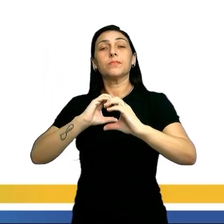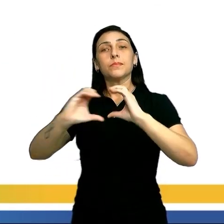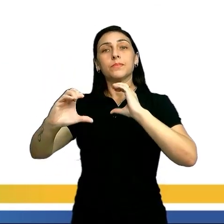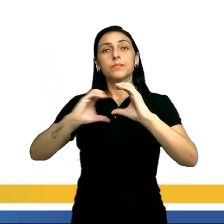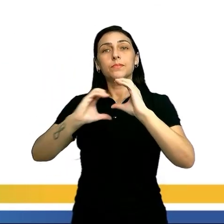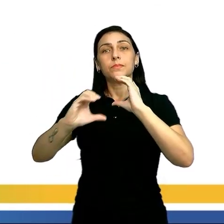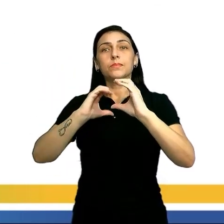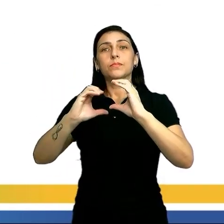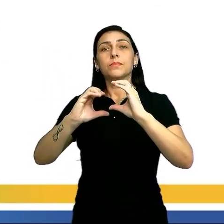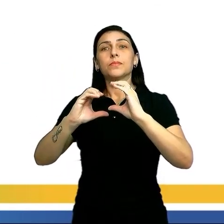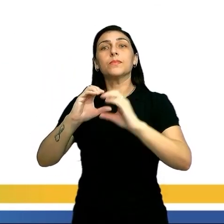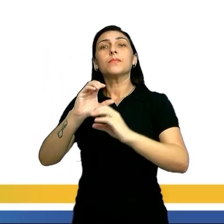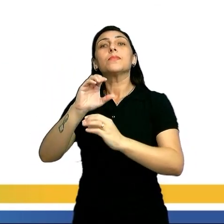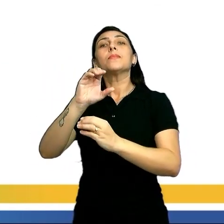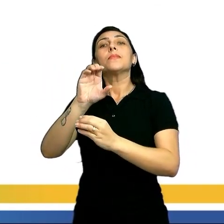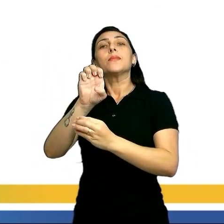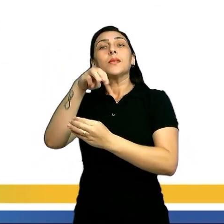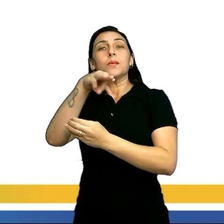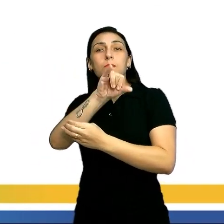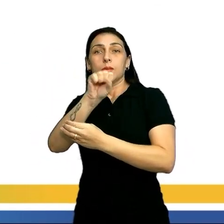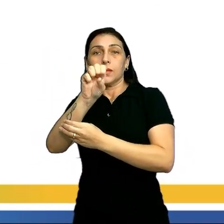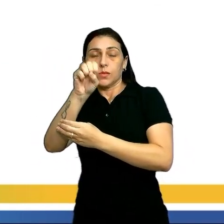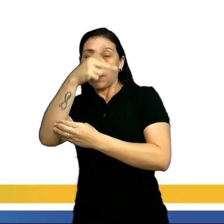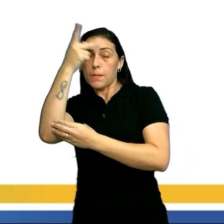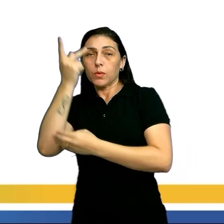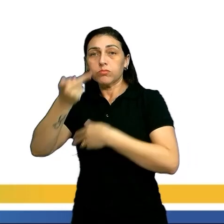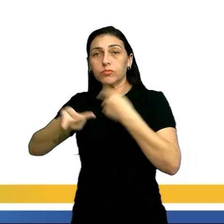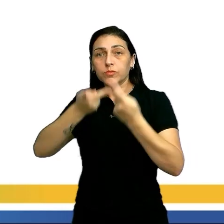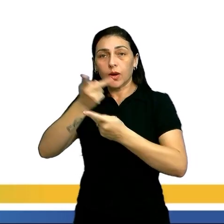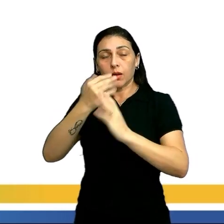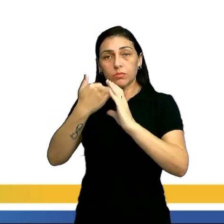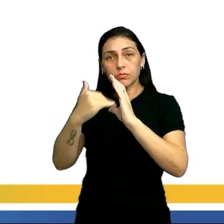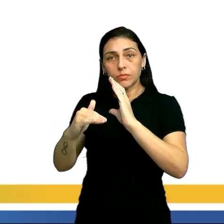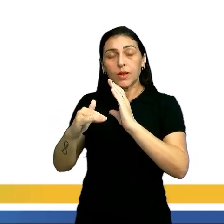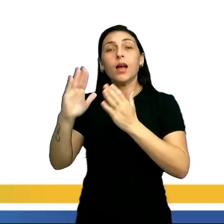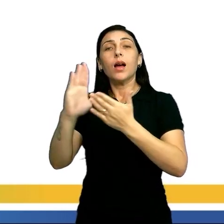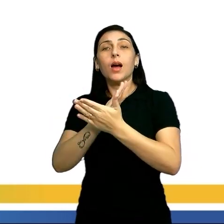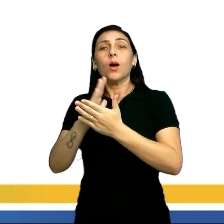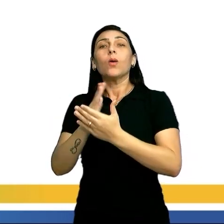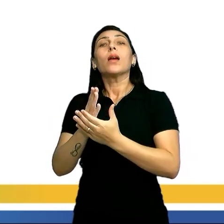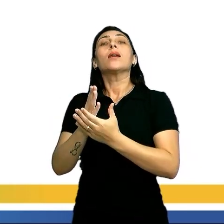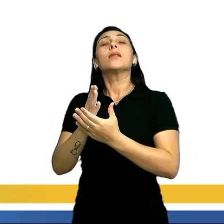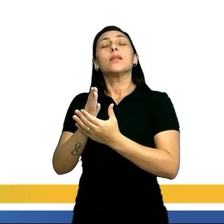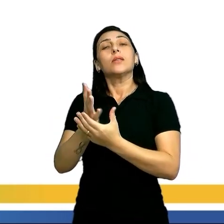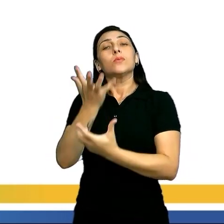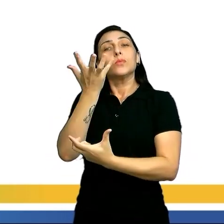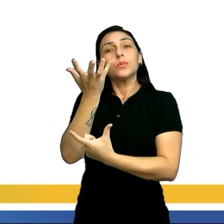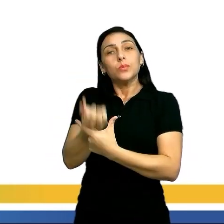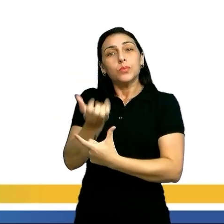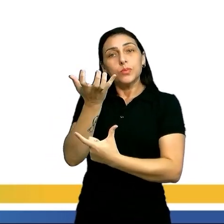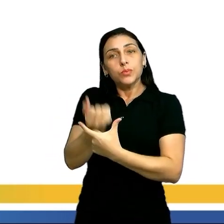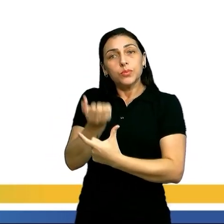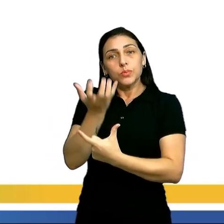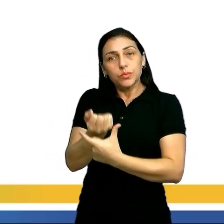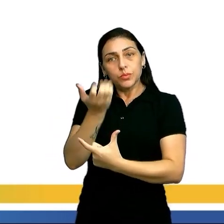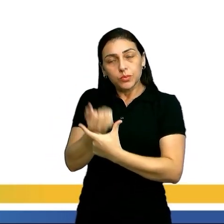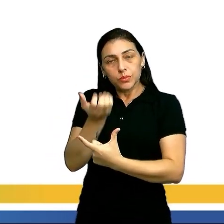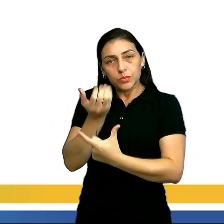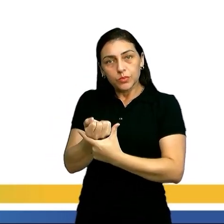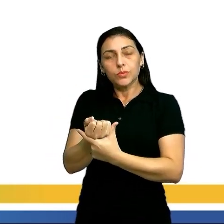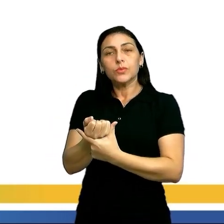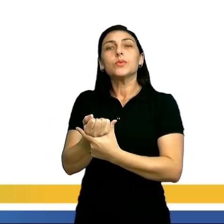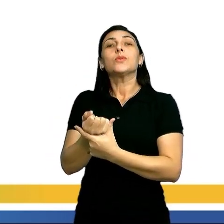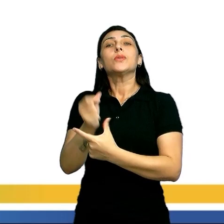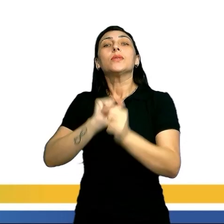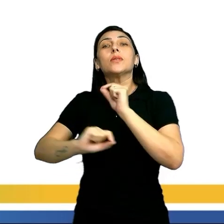comunicação, que é o emissor, alguém que transmite uma mensagem, alguém que recebe a mensagem, o meu receptor. E